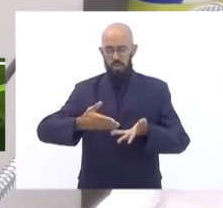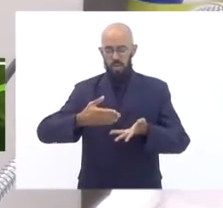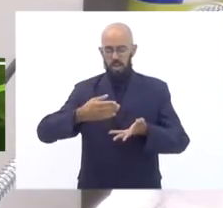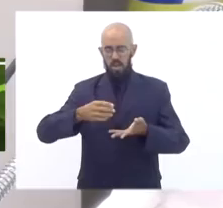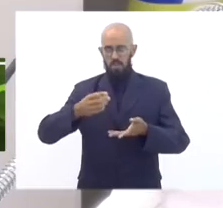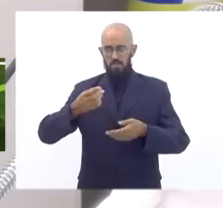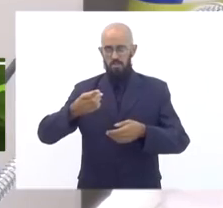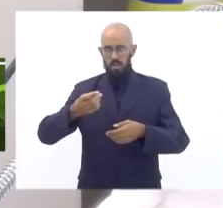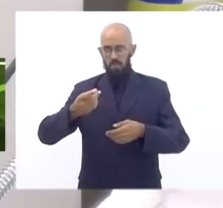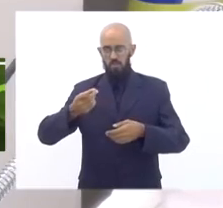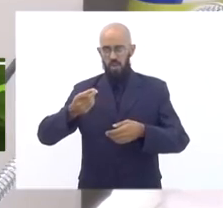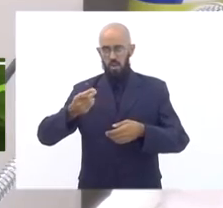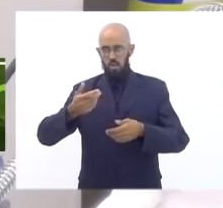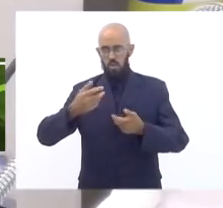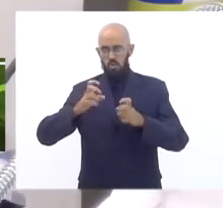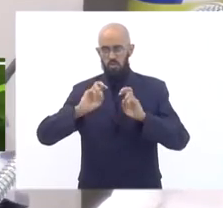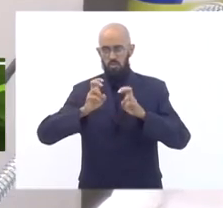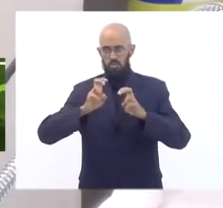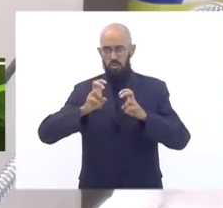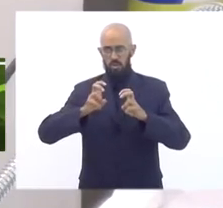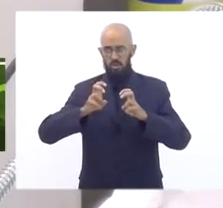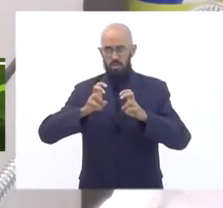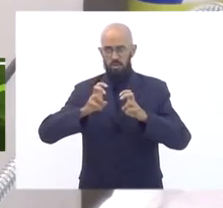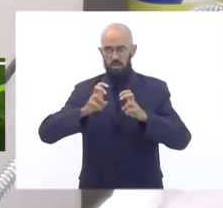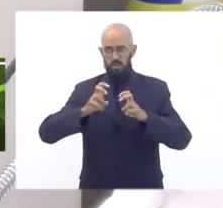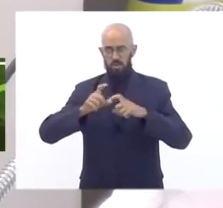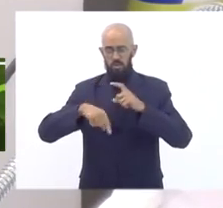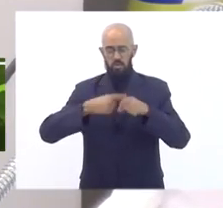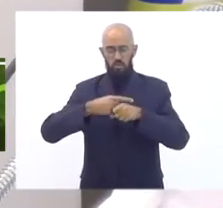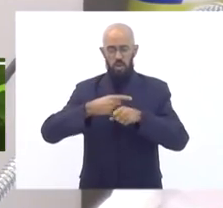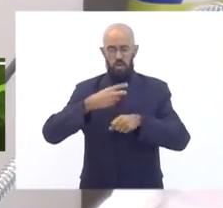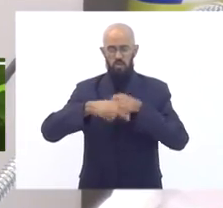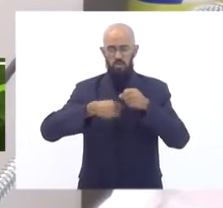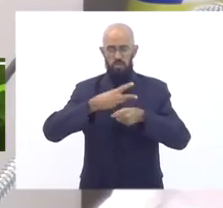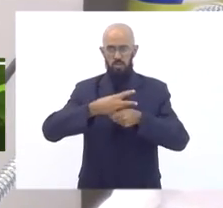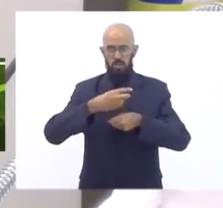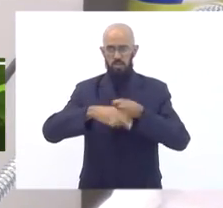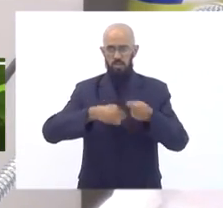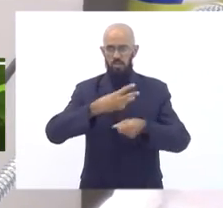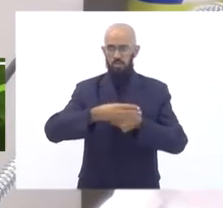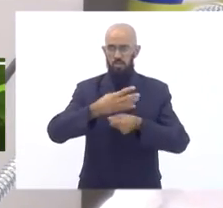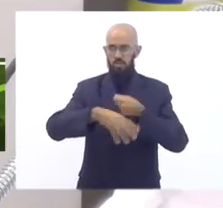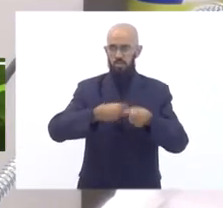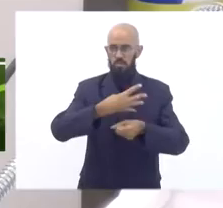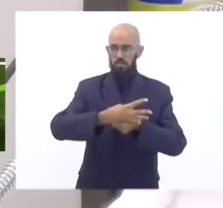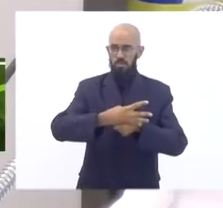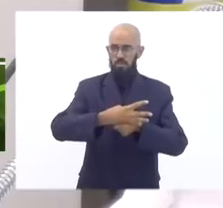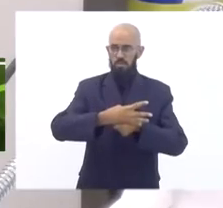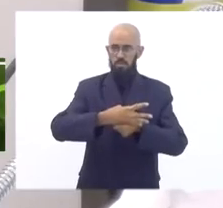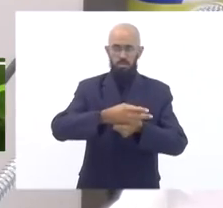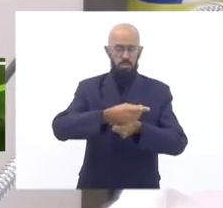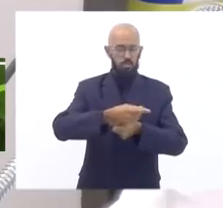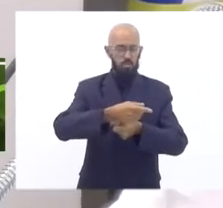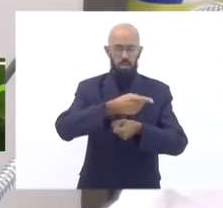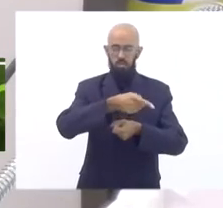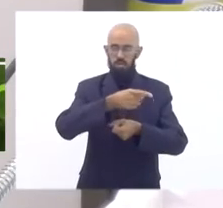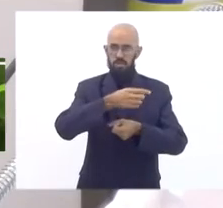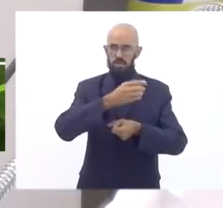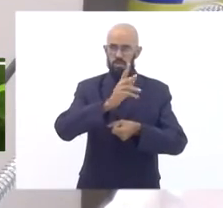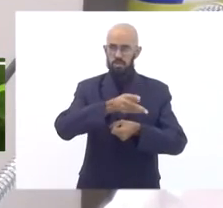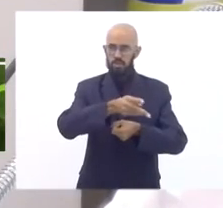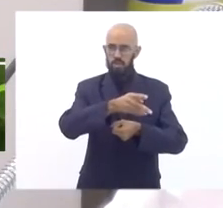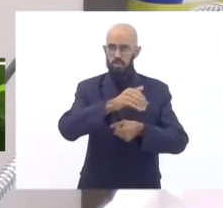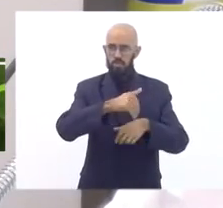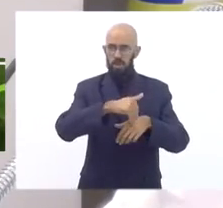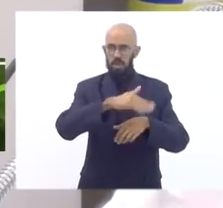tarifas, ano, entra ano e sai ano, esse aumento é sempre dado